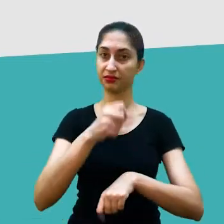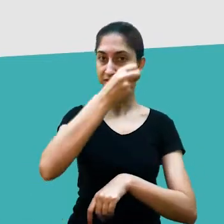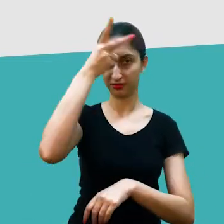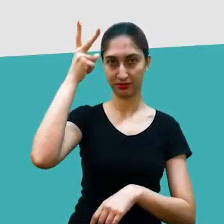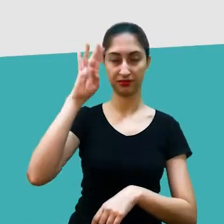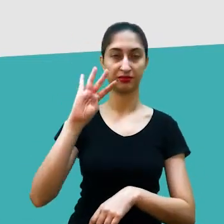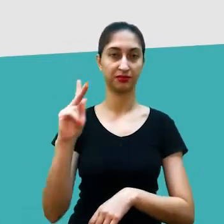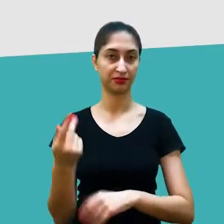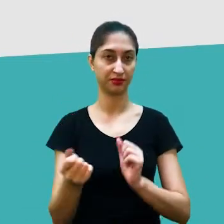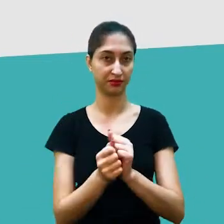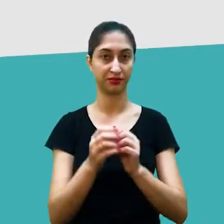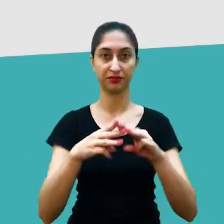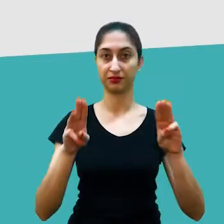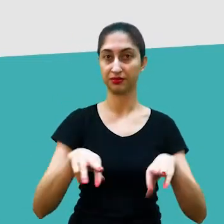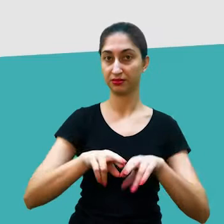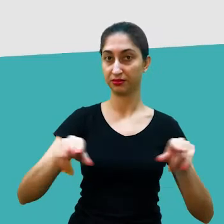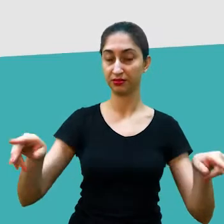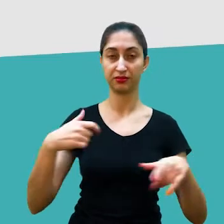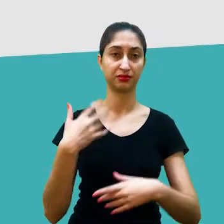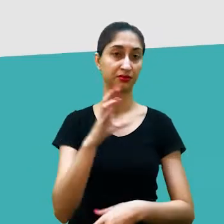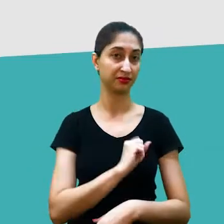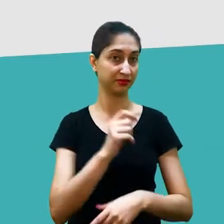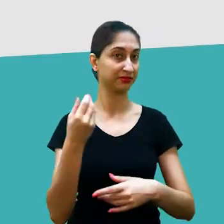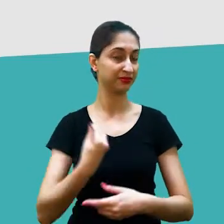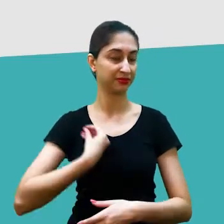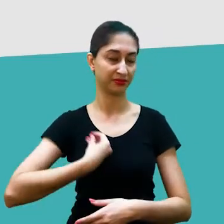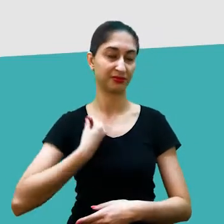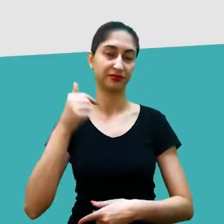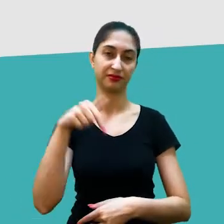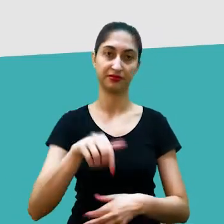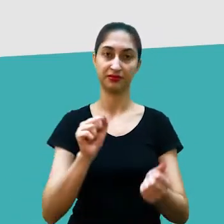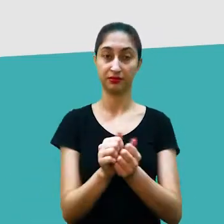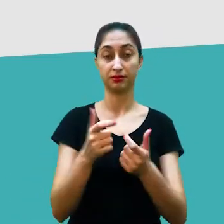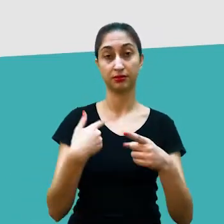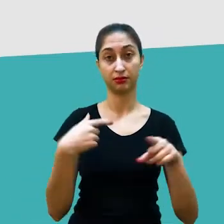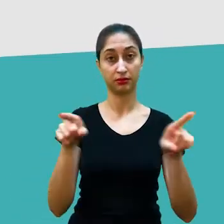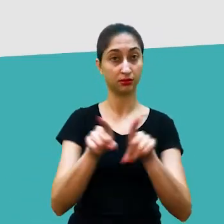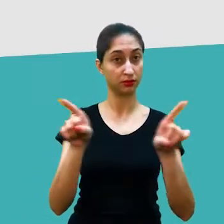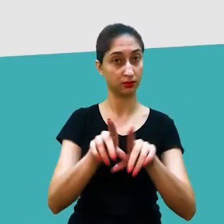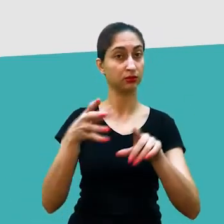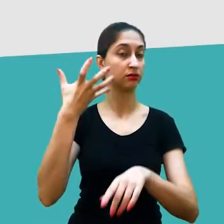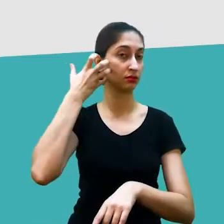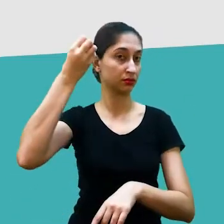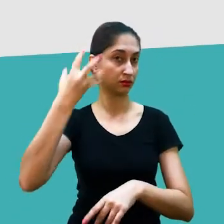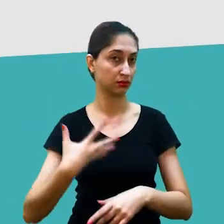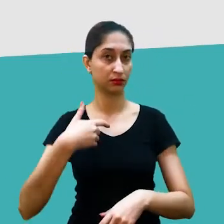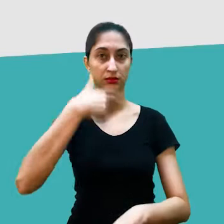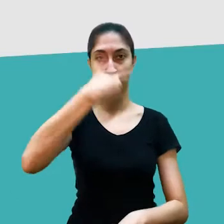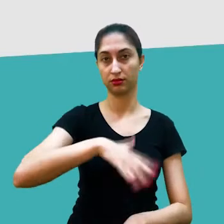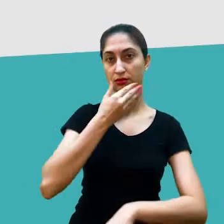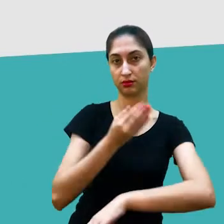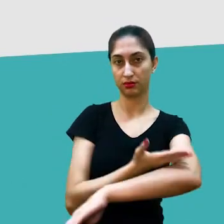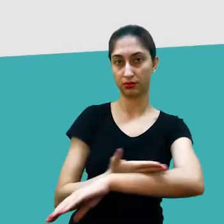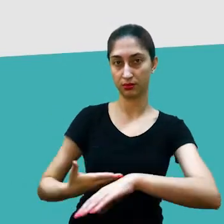Belo Horizonte junto com os museus. Adorei fazer parte disso. Bom, também queria fazer minha videodescrição, eu também sou um homem branco,